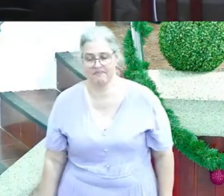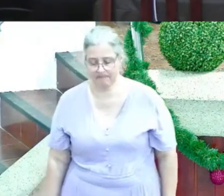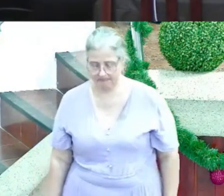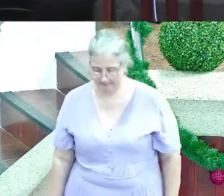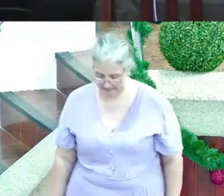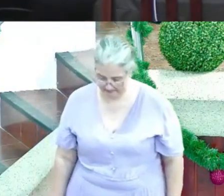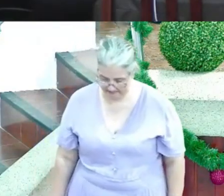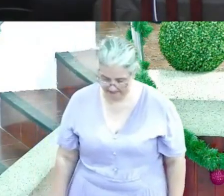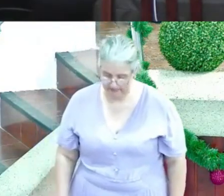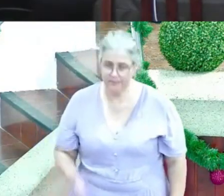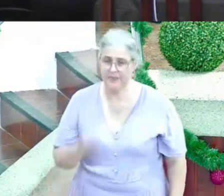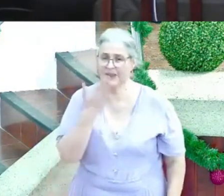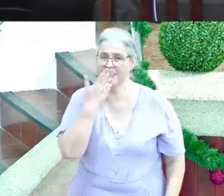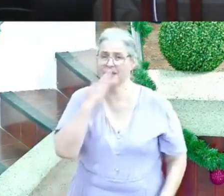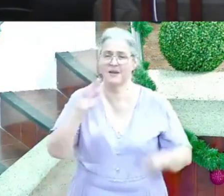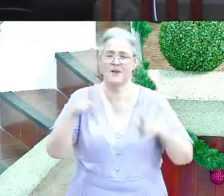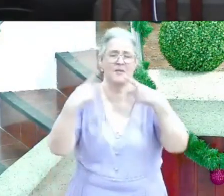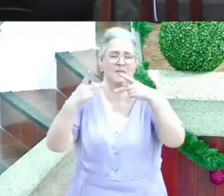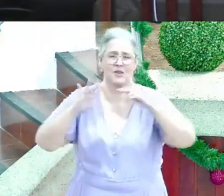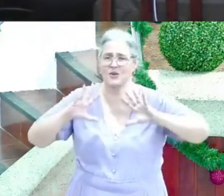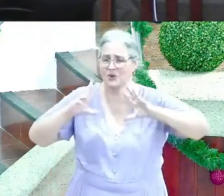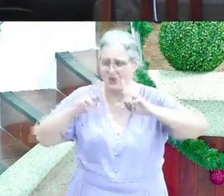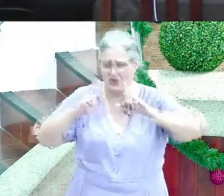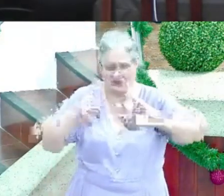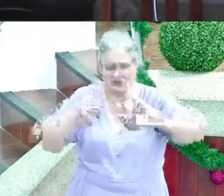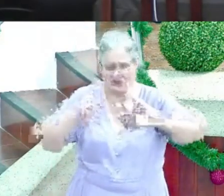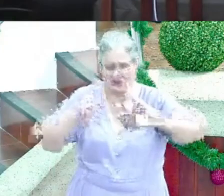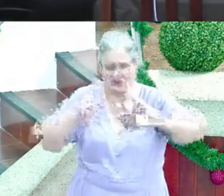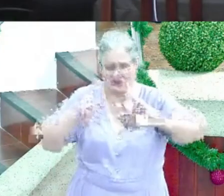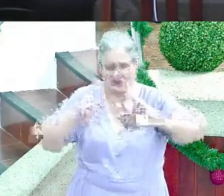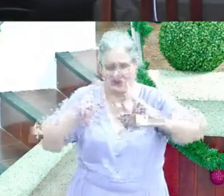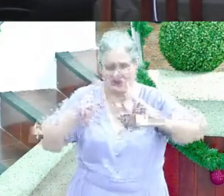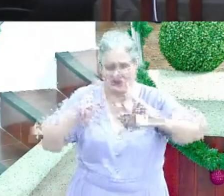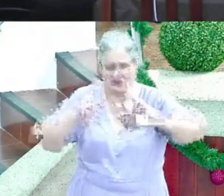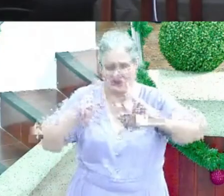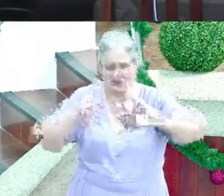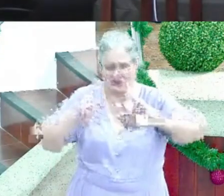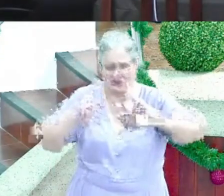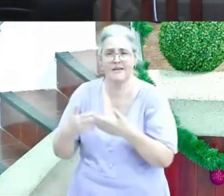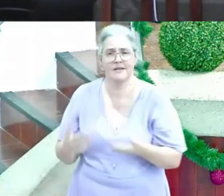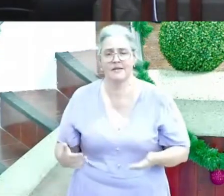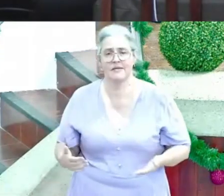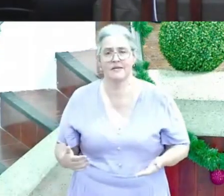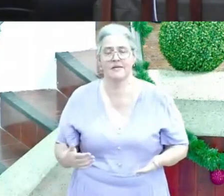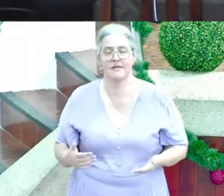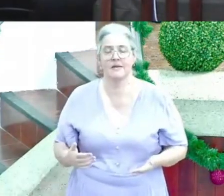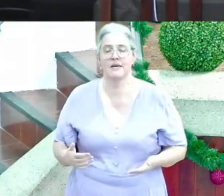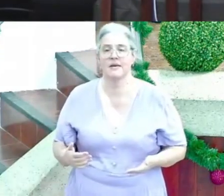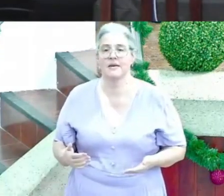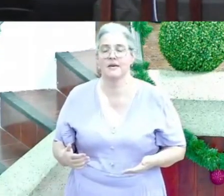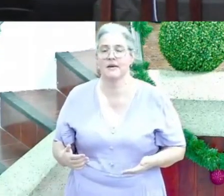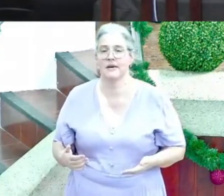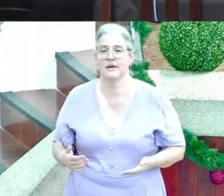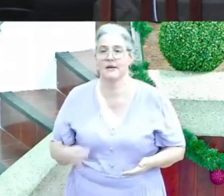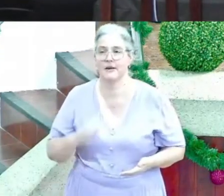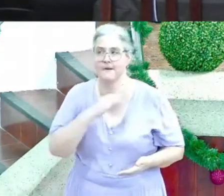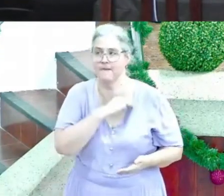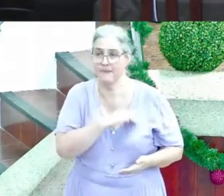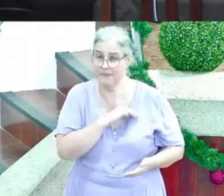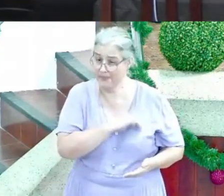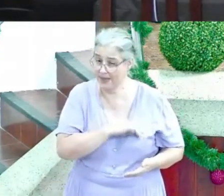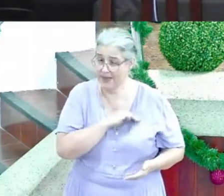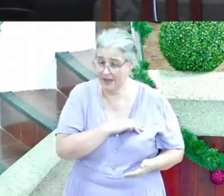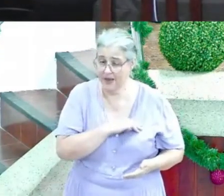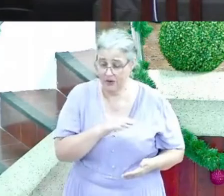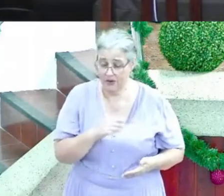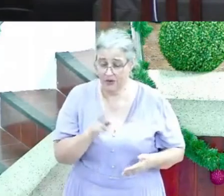A mensagem a todas as épocas. Mateus cita essa passagem aqui, de Isaías